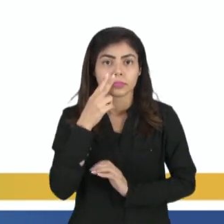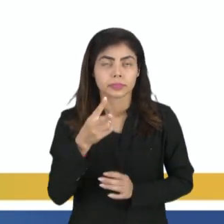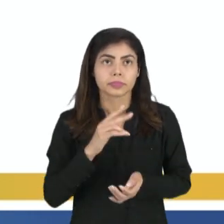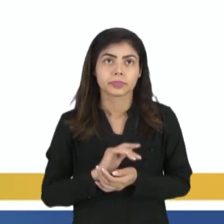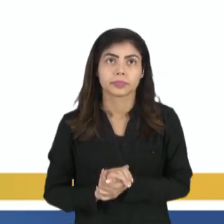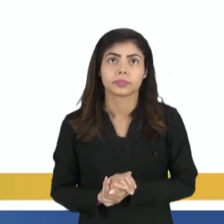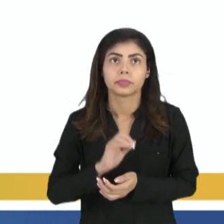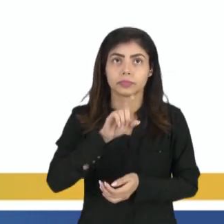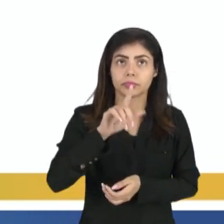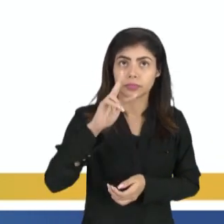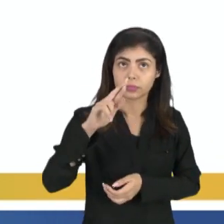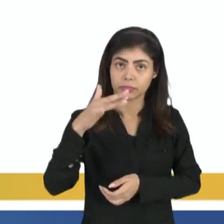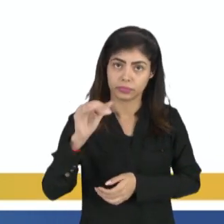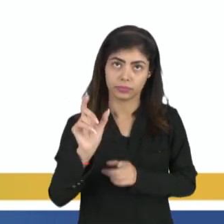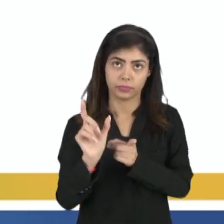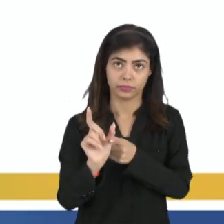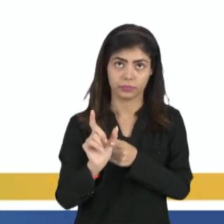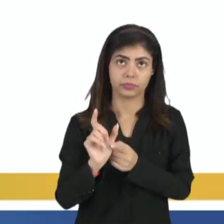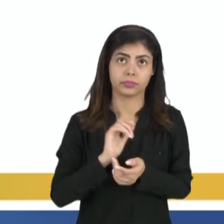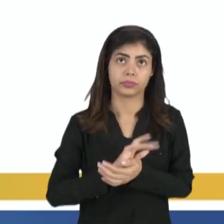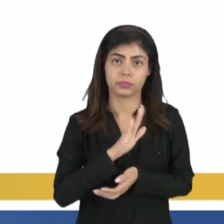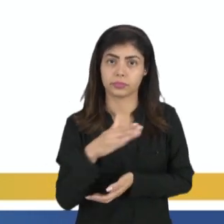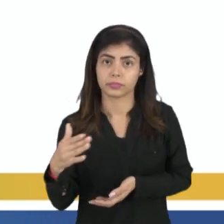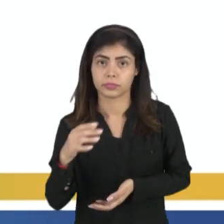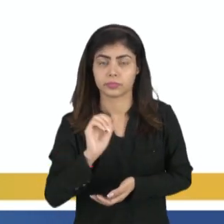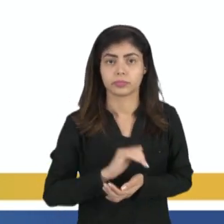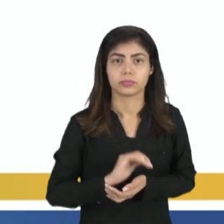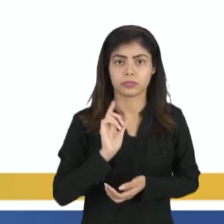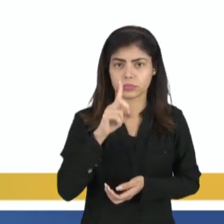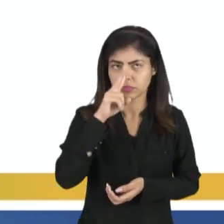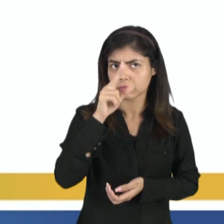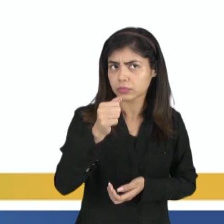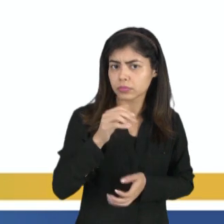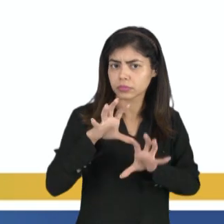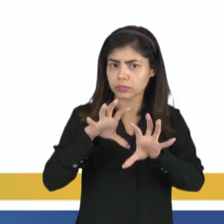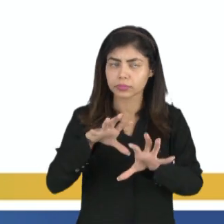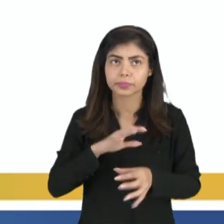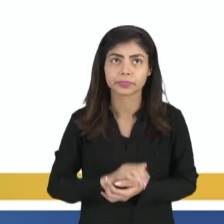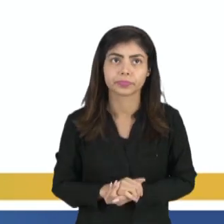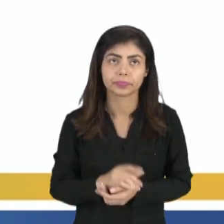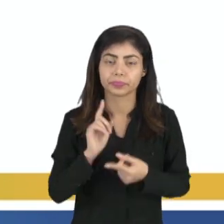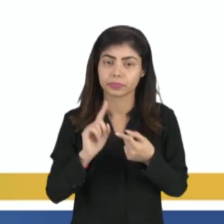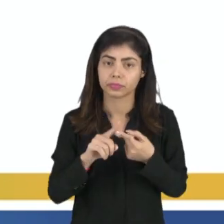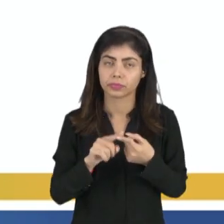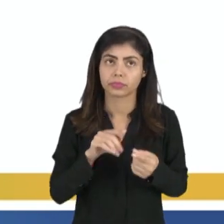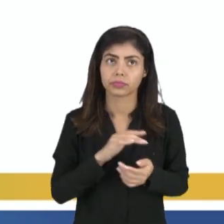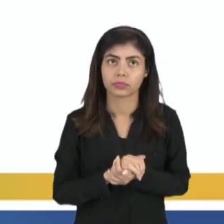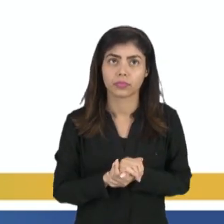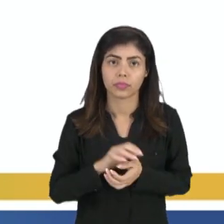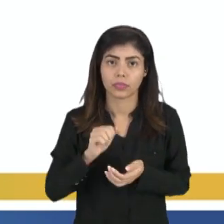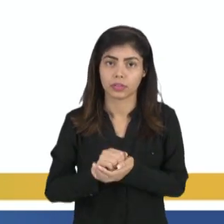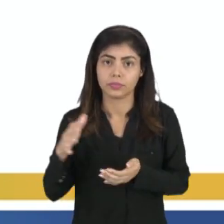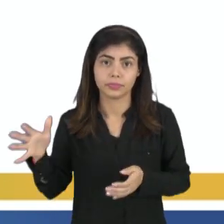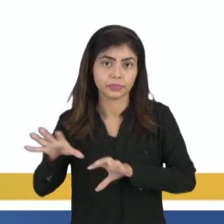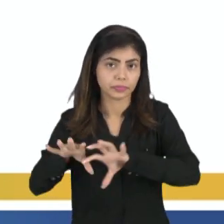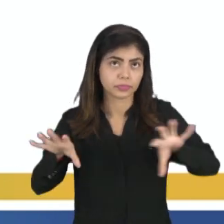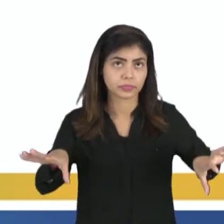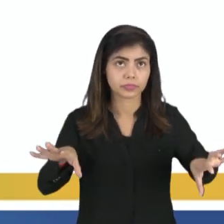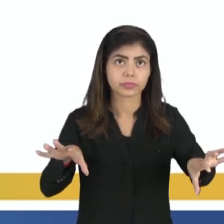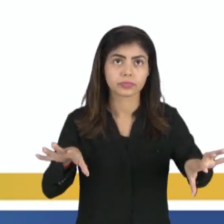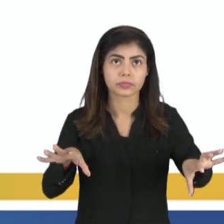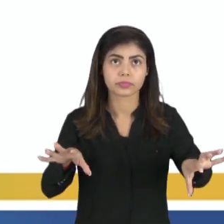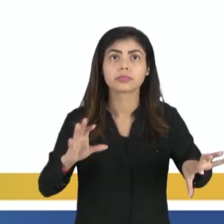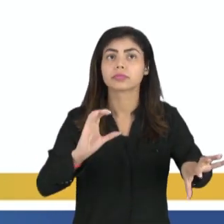para classificar a palavra quanto a sílaba tônica faça assim primeiro separe a palavra